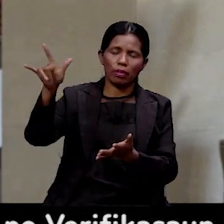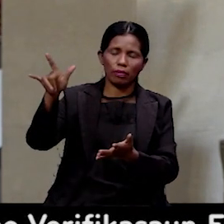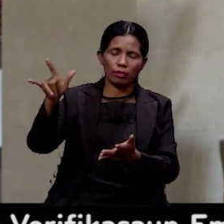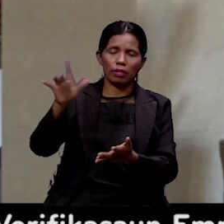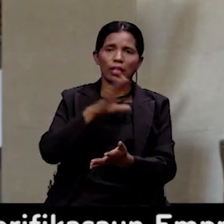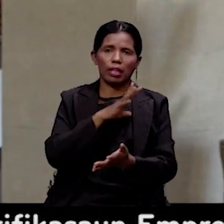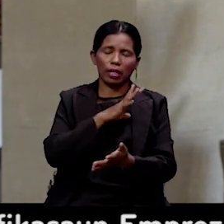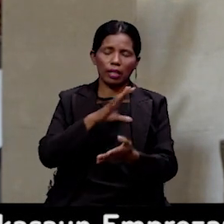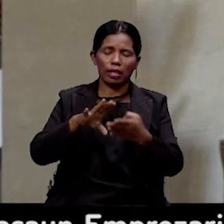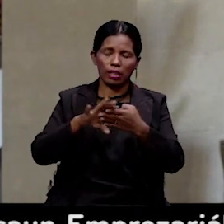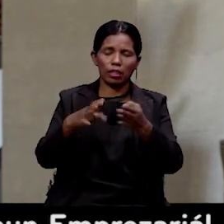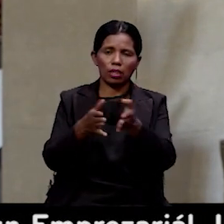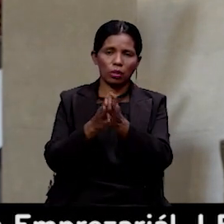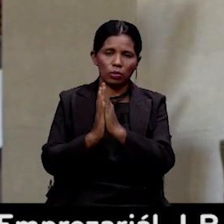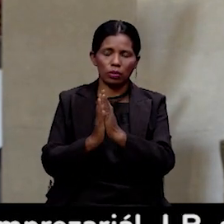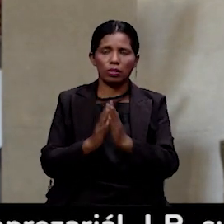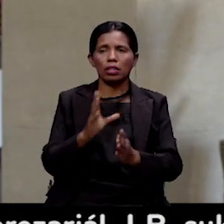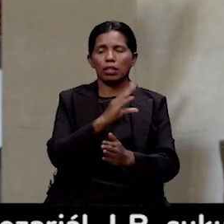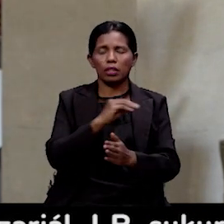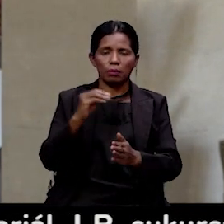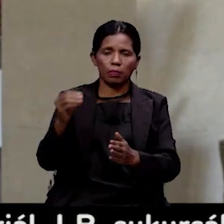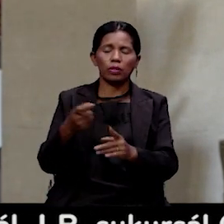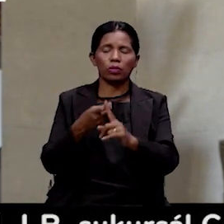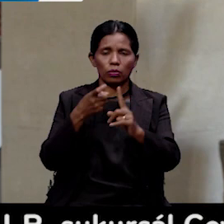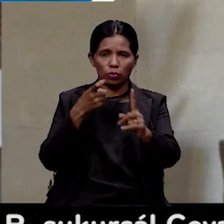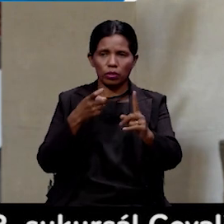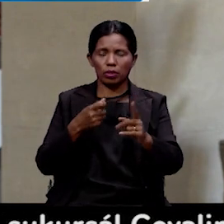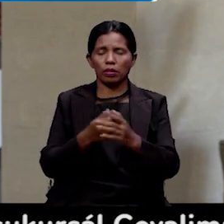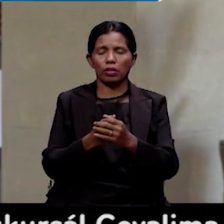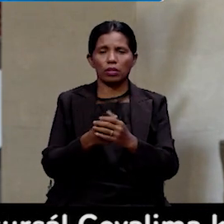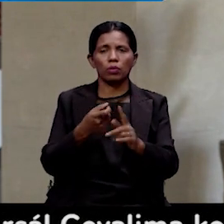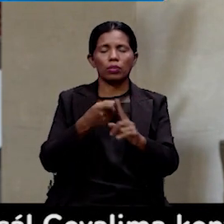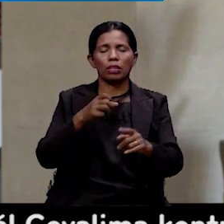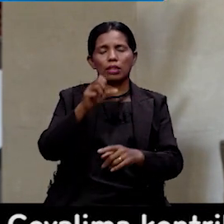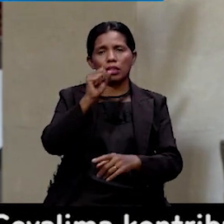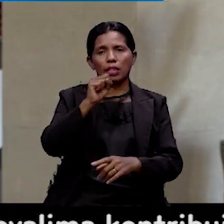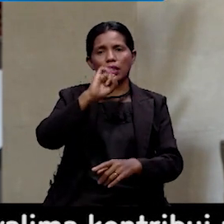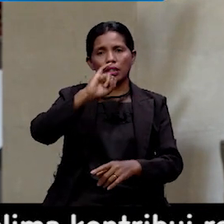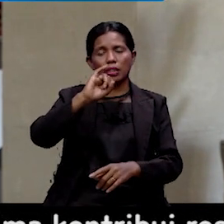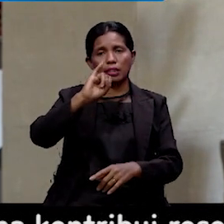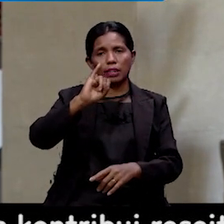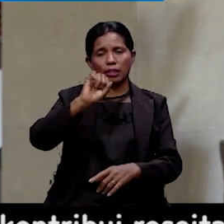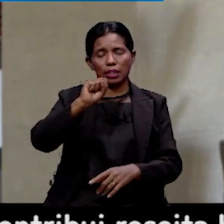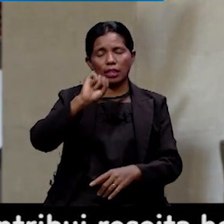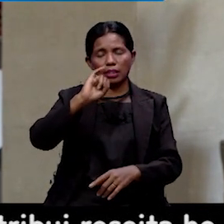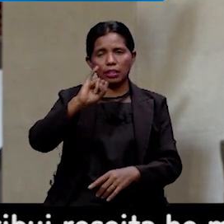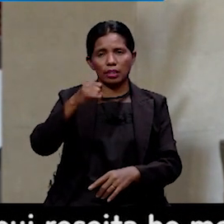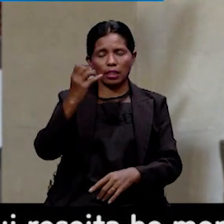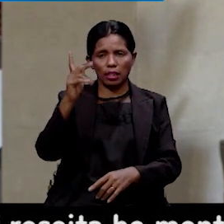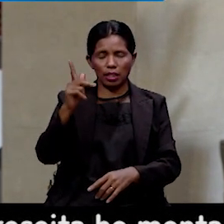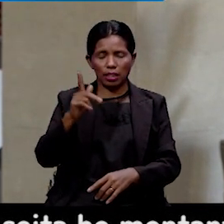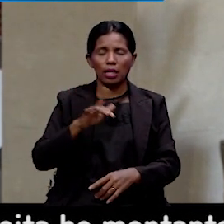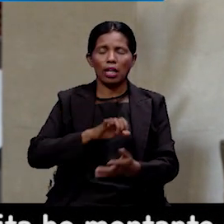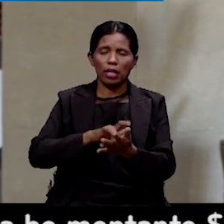pedido. Depois mos depende autorização husi sala situação. Então pedido avião sempre iha, mas be